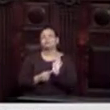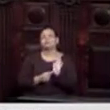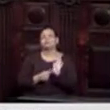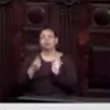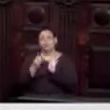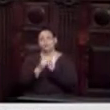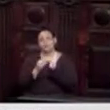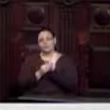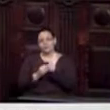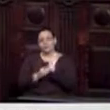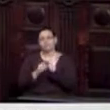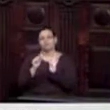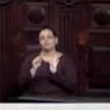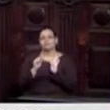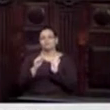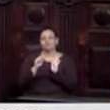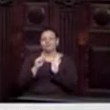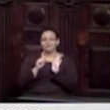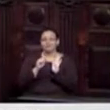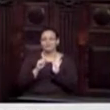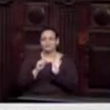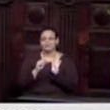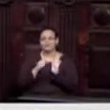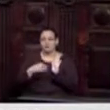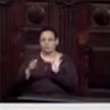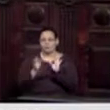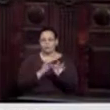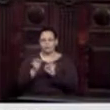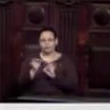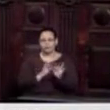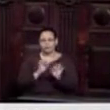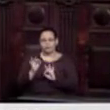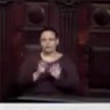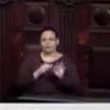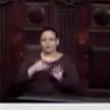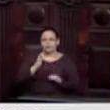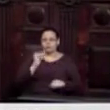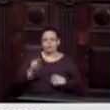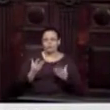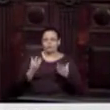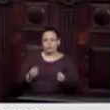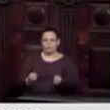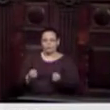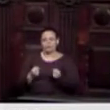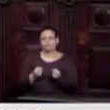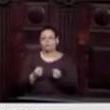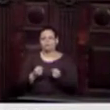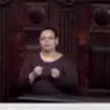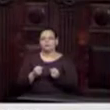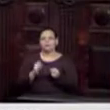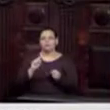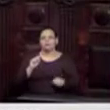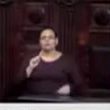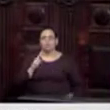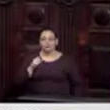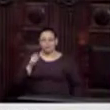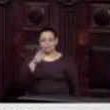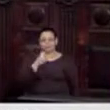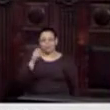para impedir que o efeito desse projeto, se vier a ser aprovado, se estenda para o próximo